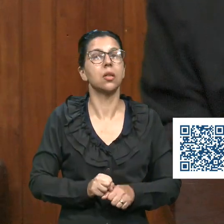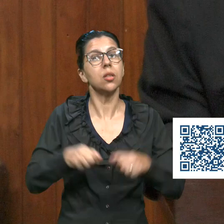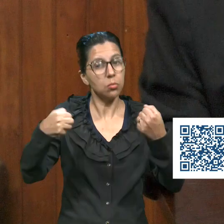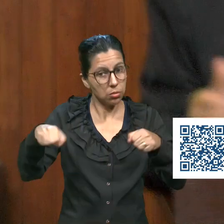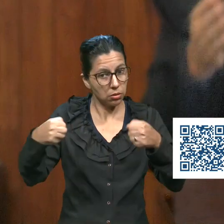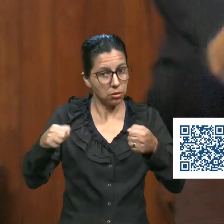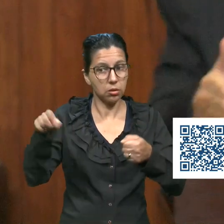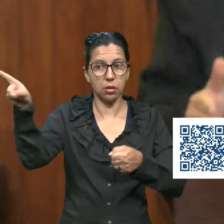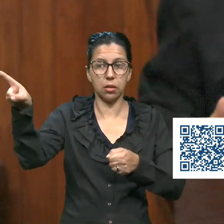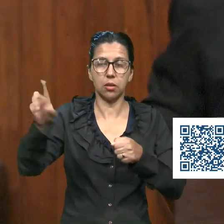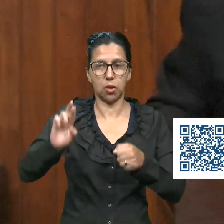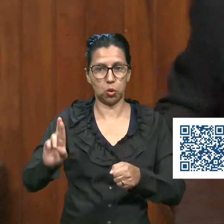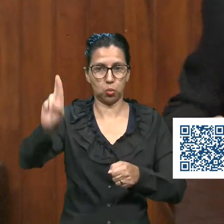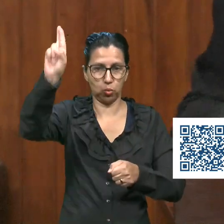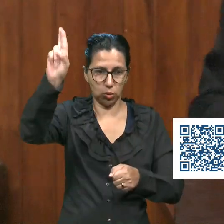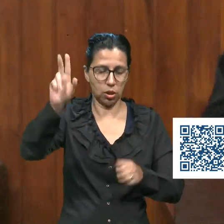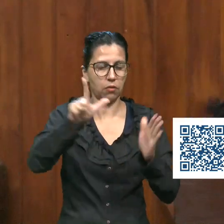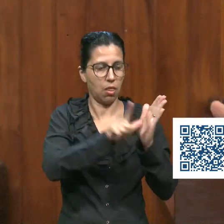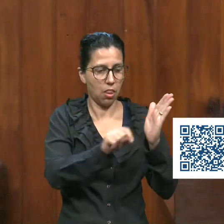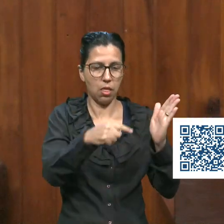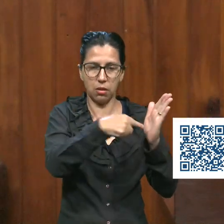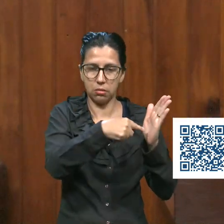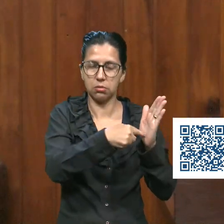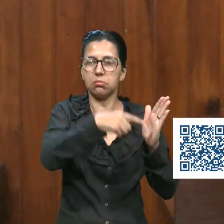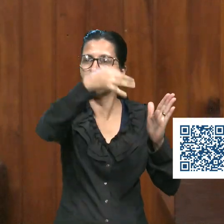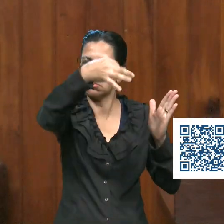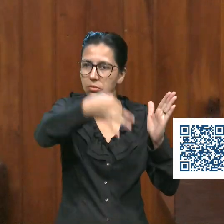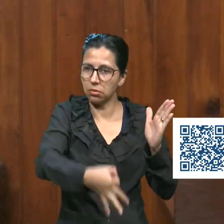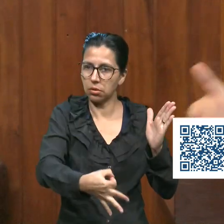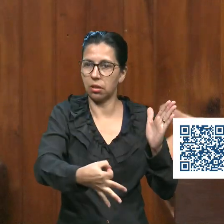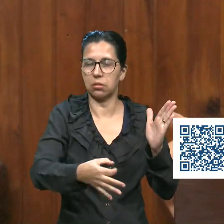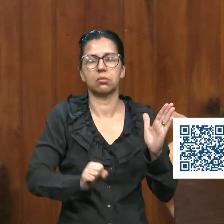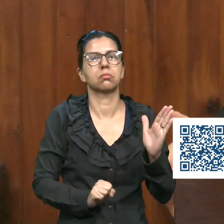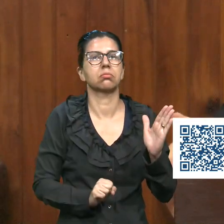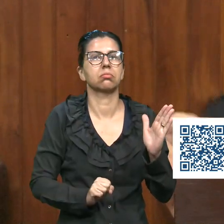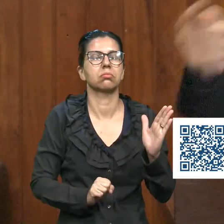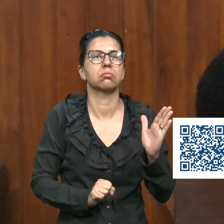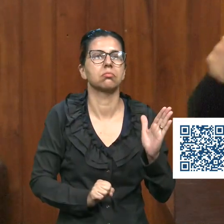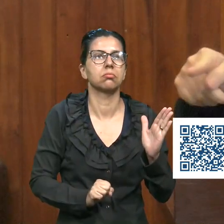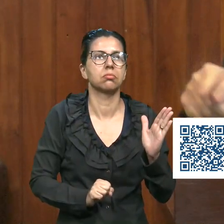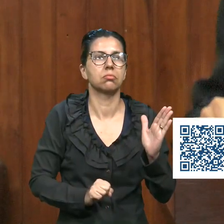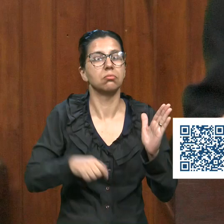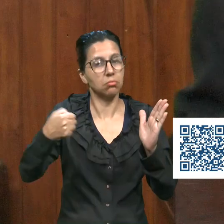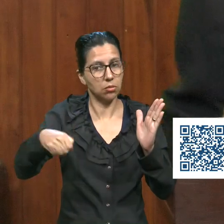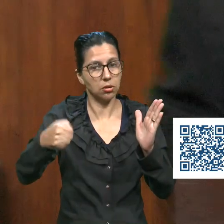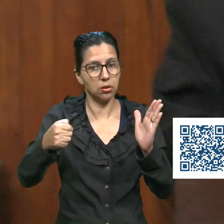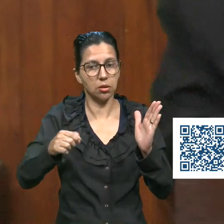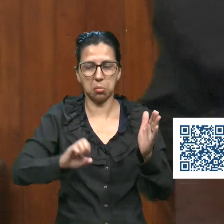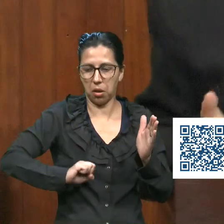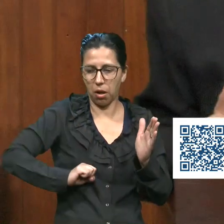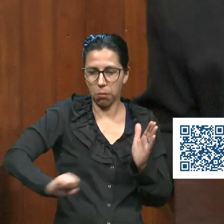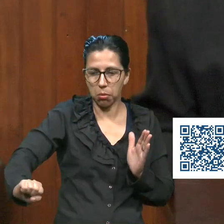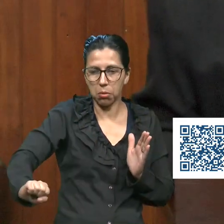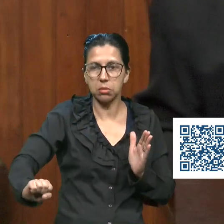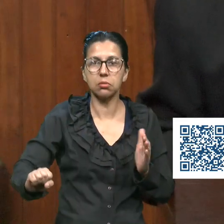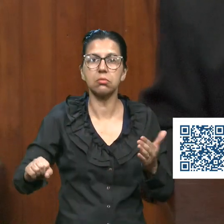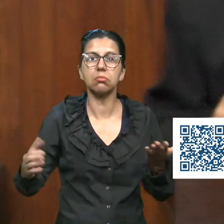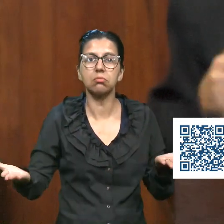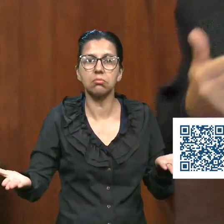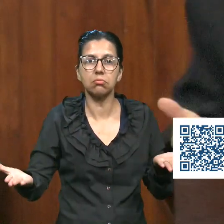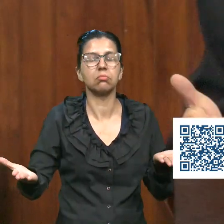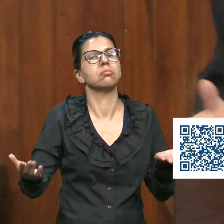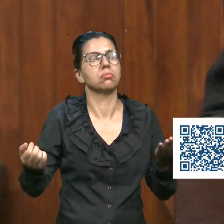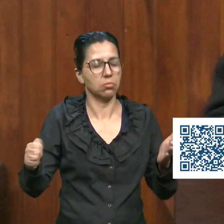a sua posição e faça a legislação. A legislação hoje, se sair do Congresso Nacional na matéria do aborto, ela é tendenciosa